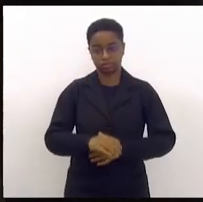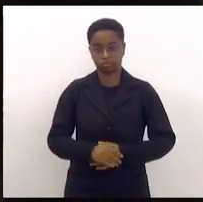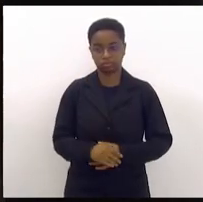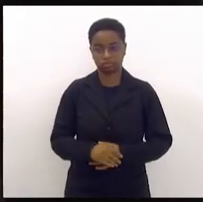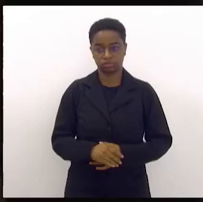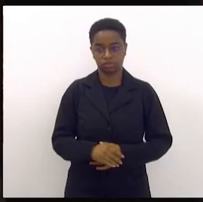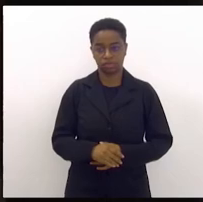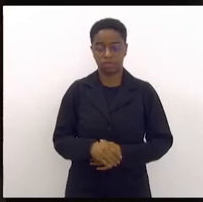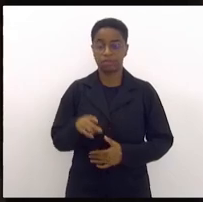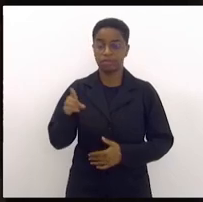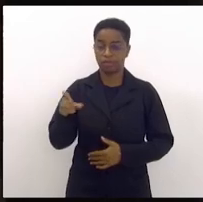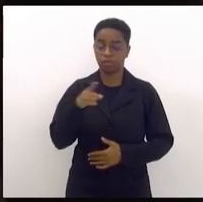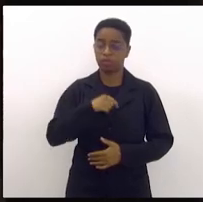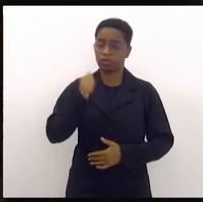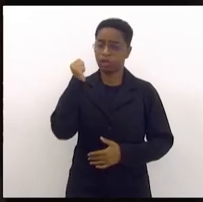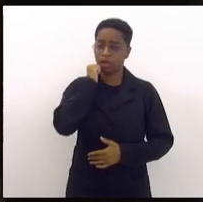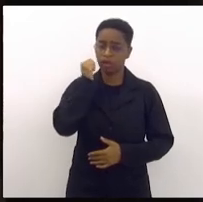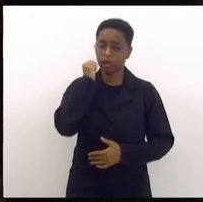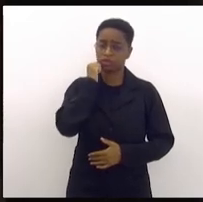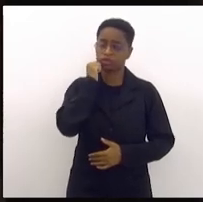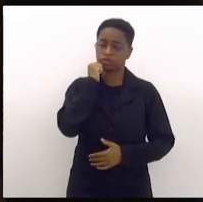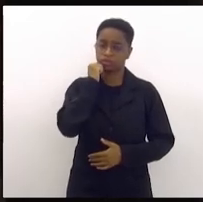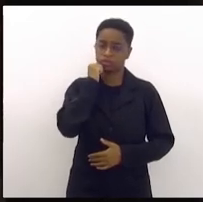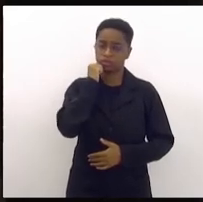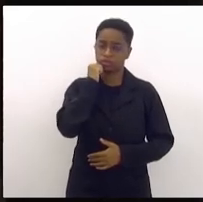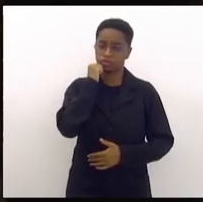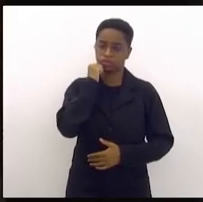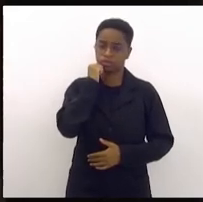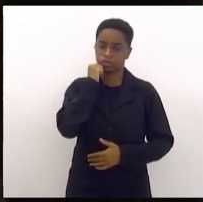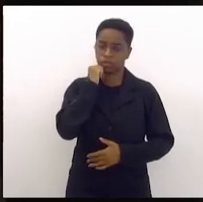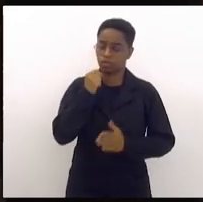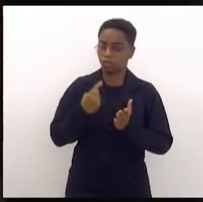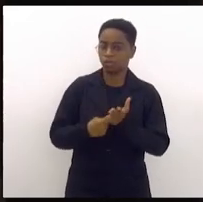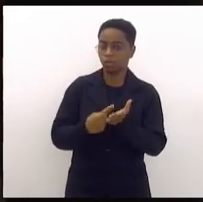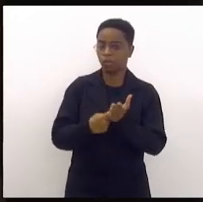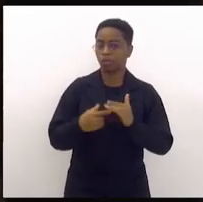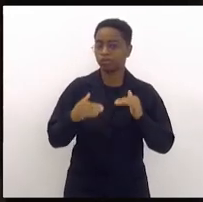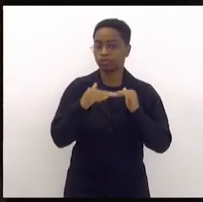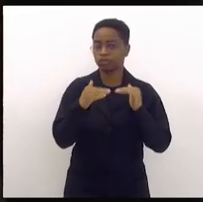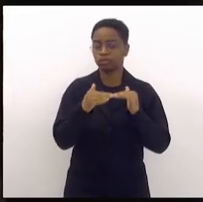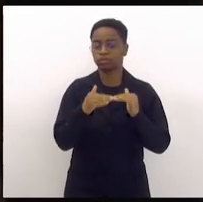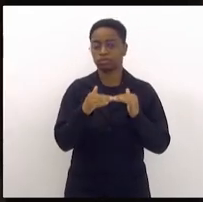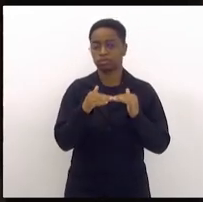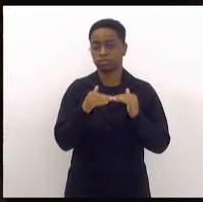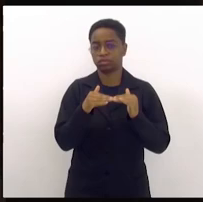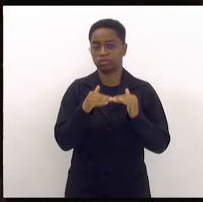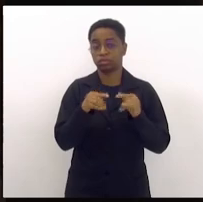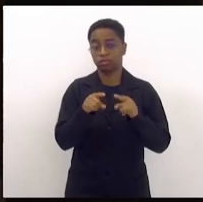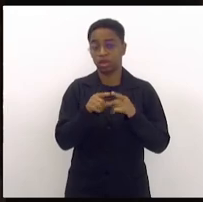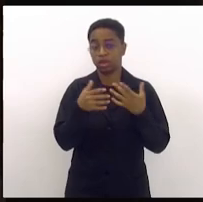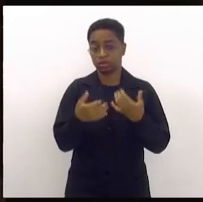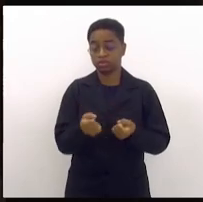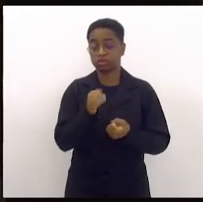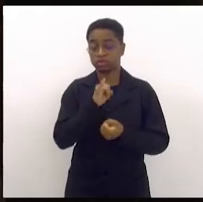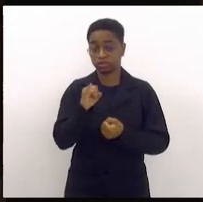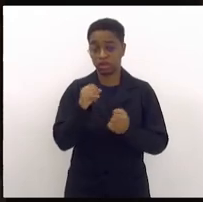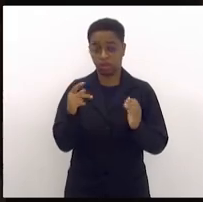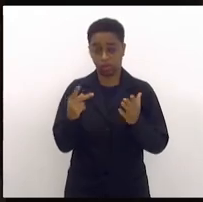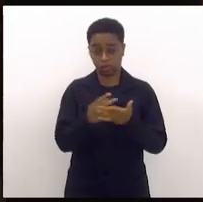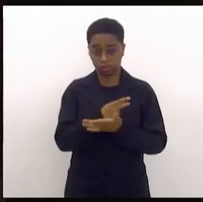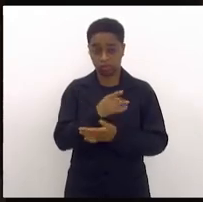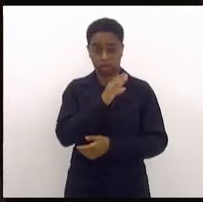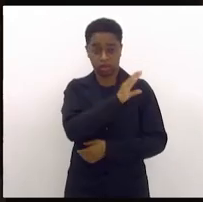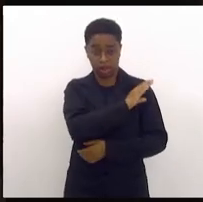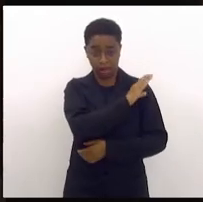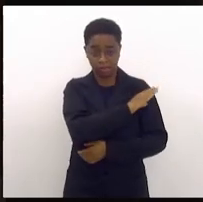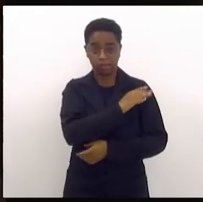Além dela ter a cara de pau de compactuar, ela é conveniente. Se isso acontece em Campos,